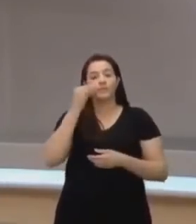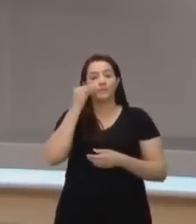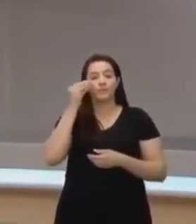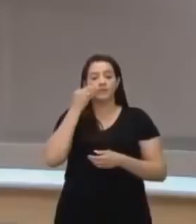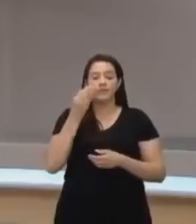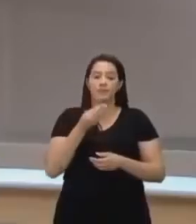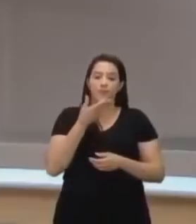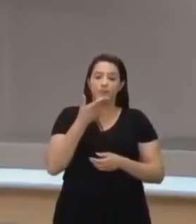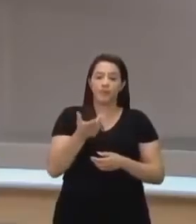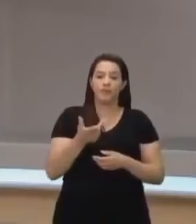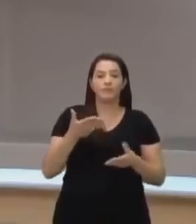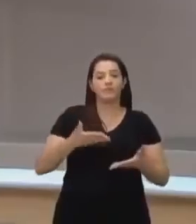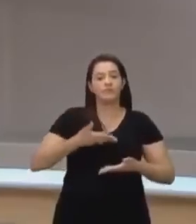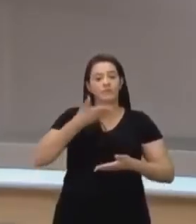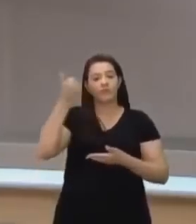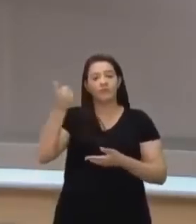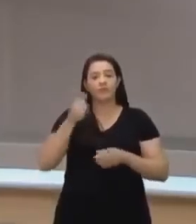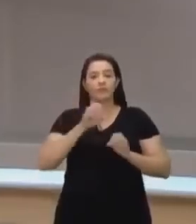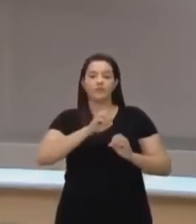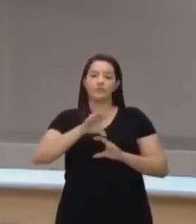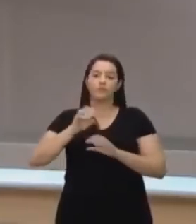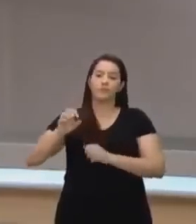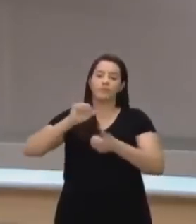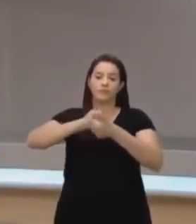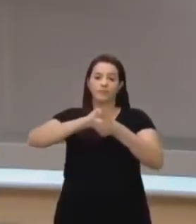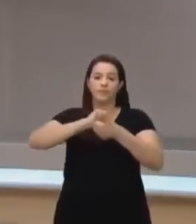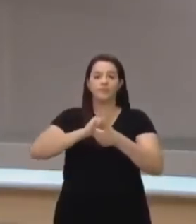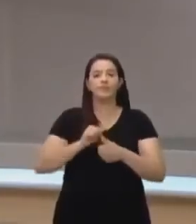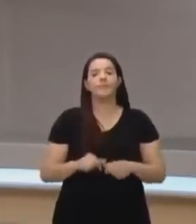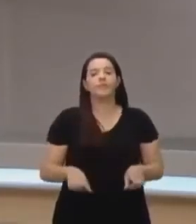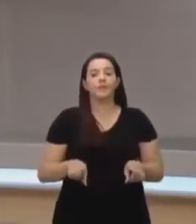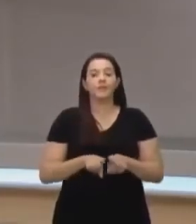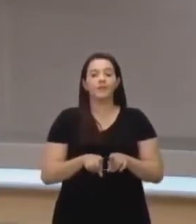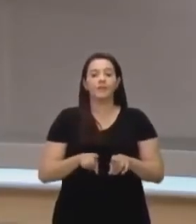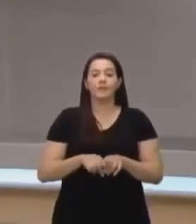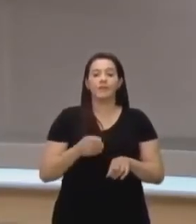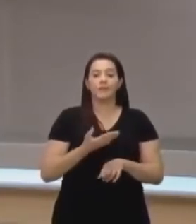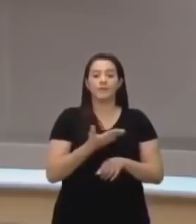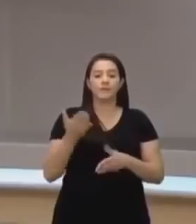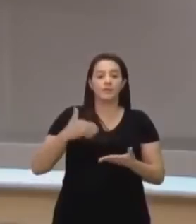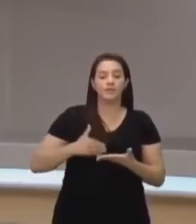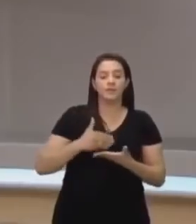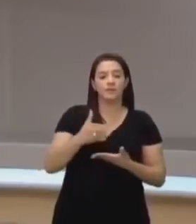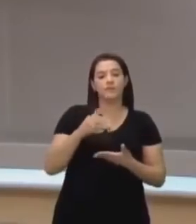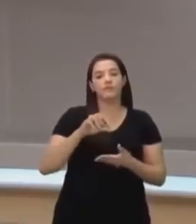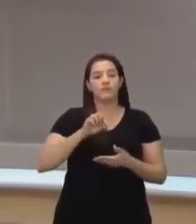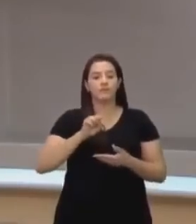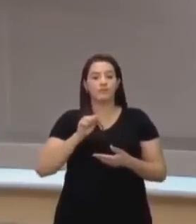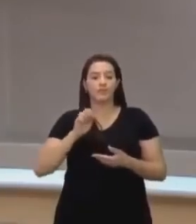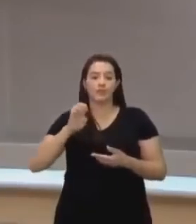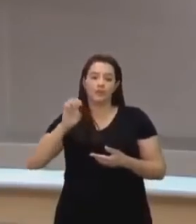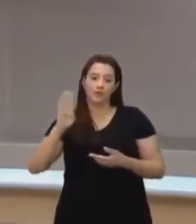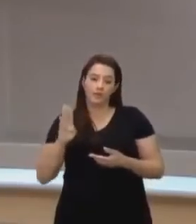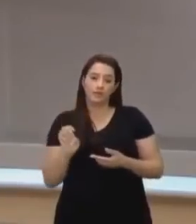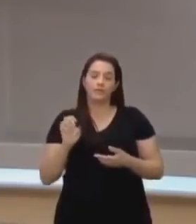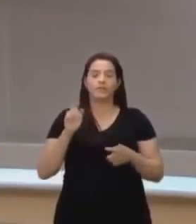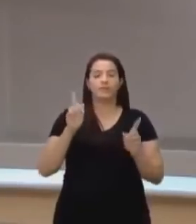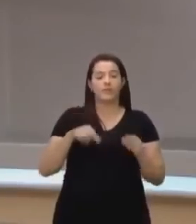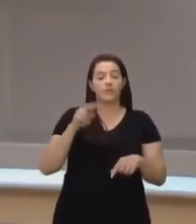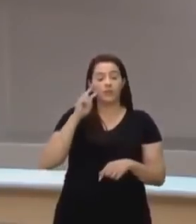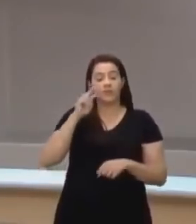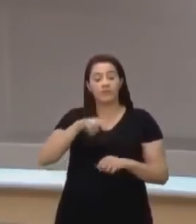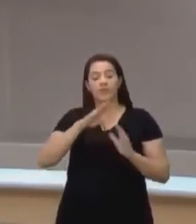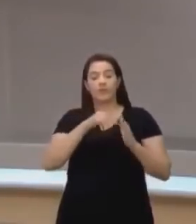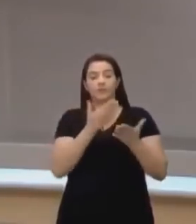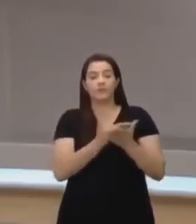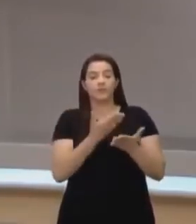de qualidade de ensino, né? Eu acho que interessa diretamente o aluno, ele quer, e a partir do SAEB é possível enxergar a escola, e a